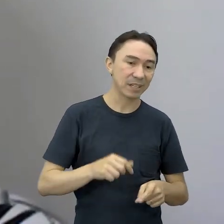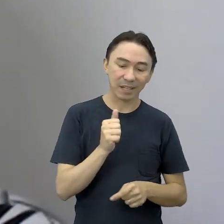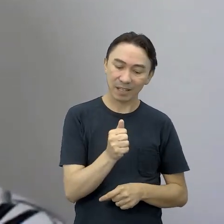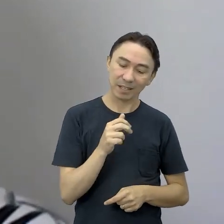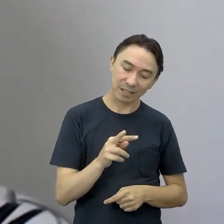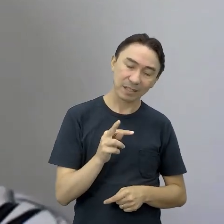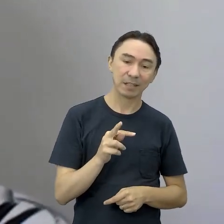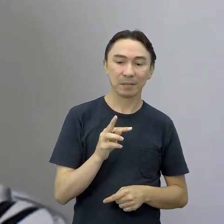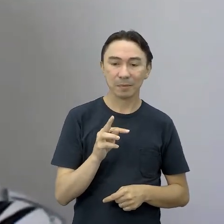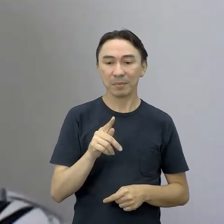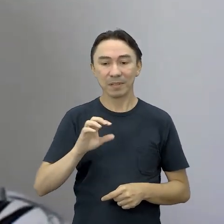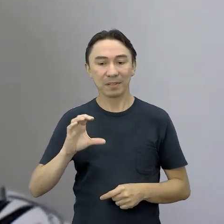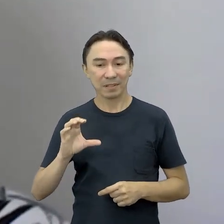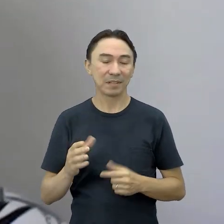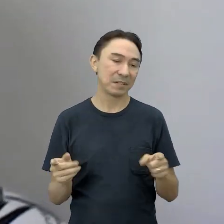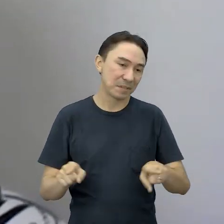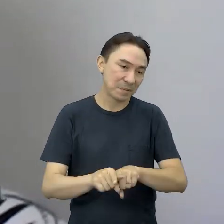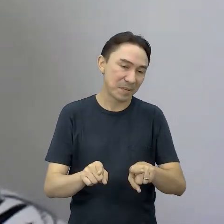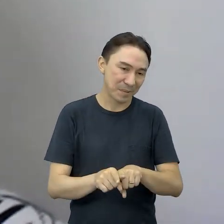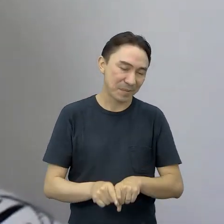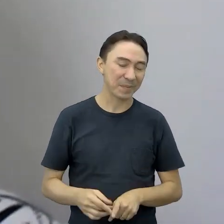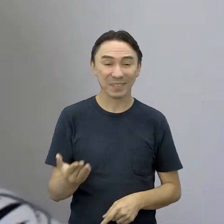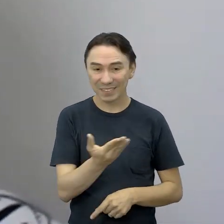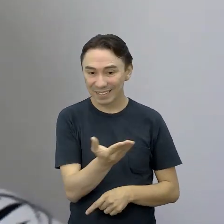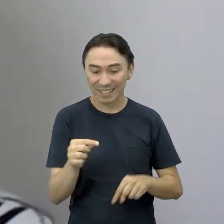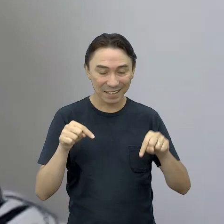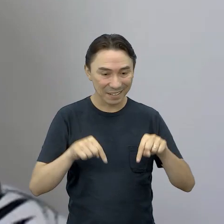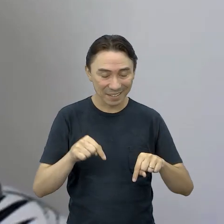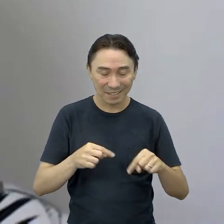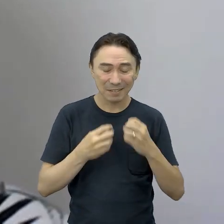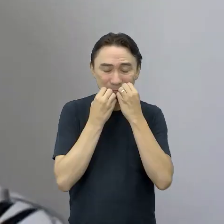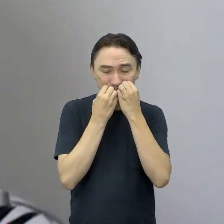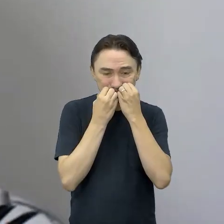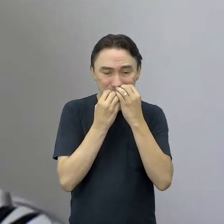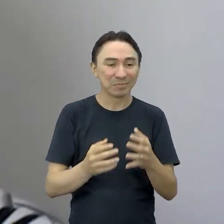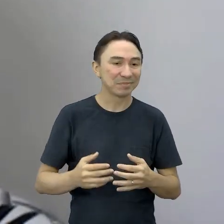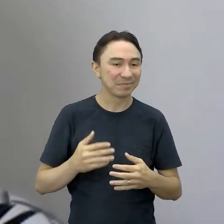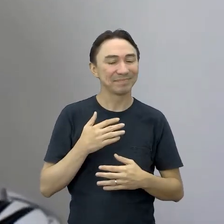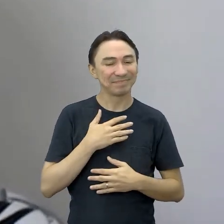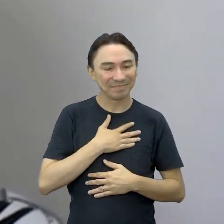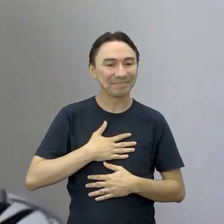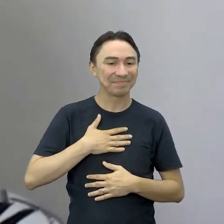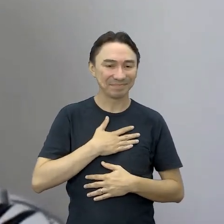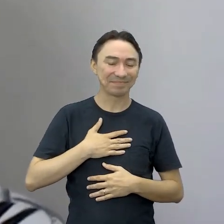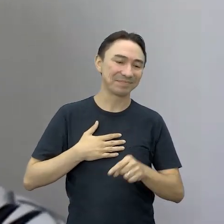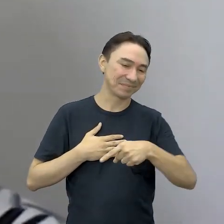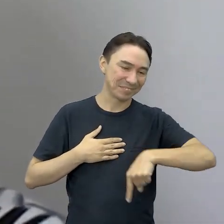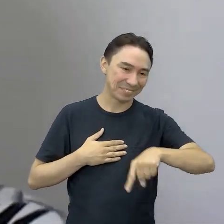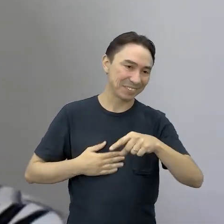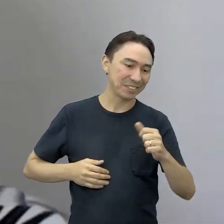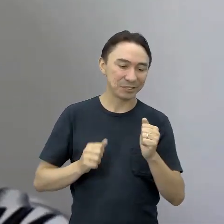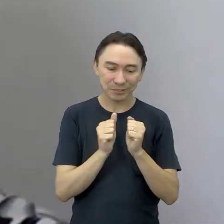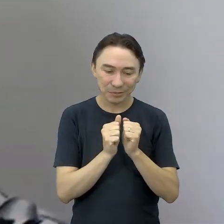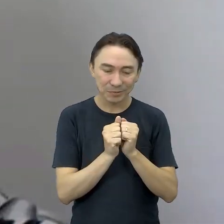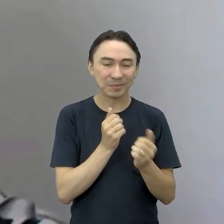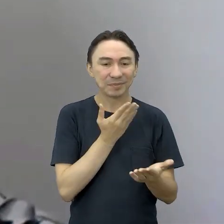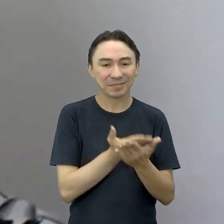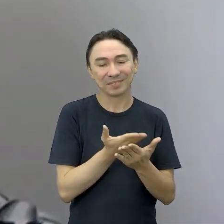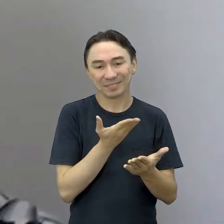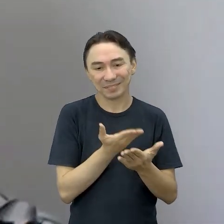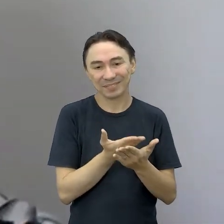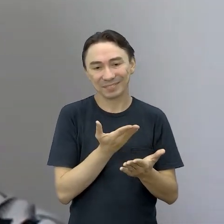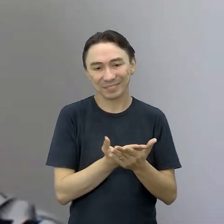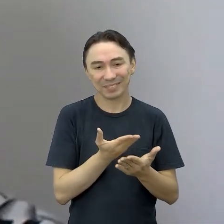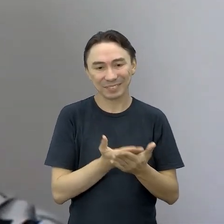momento tão aguardado, que é tão gostoso, né? Um momento que a gente para que a gente possa estudar com os nossos pares, tá bom? Me dê licença, eu